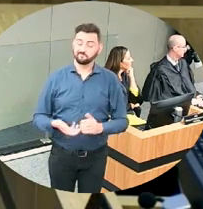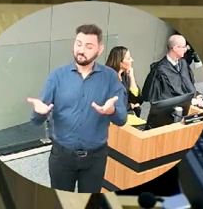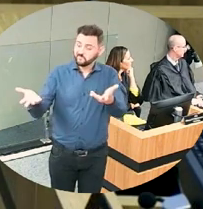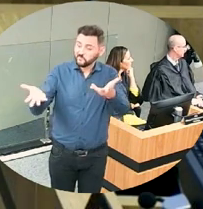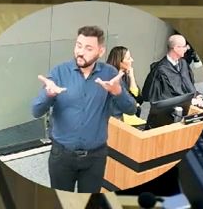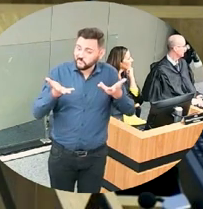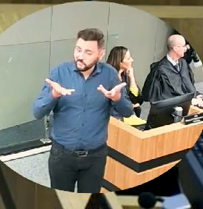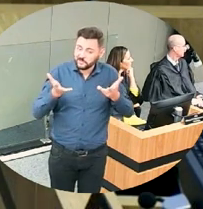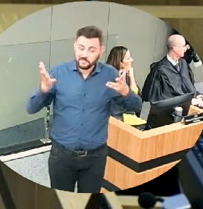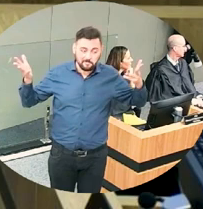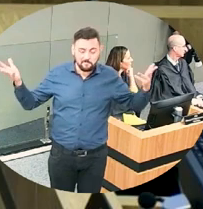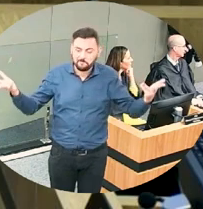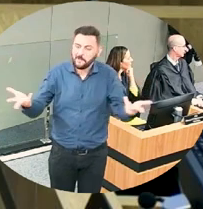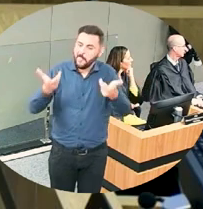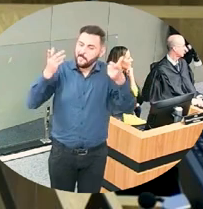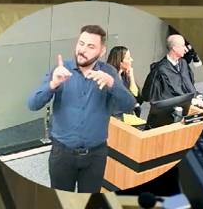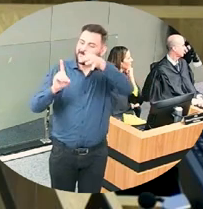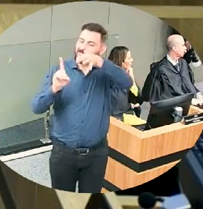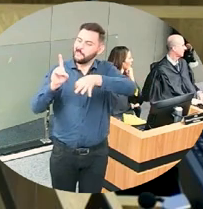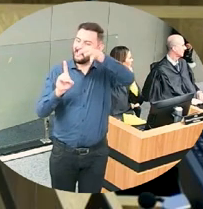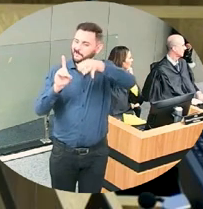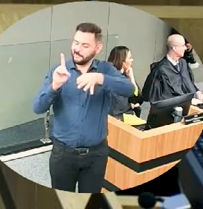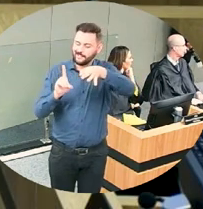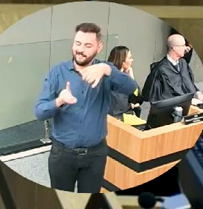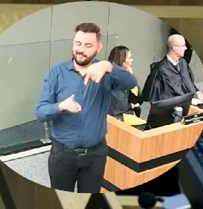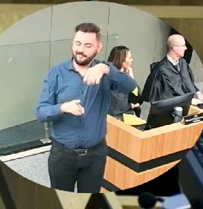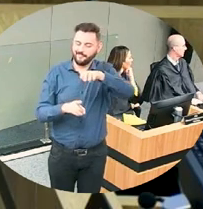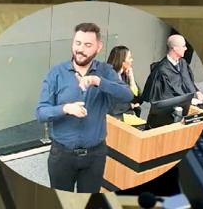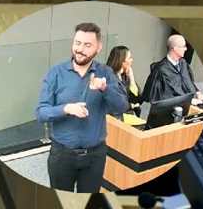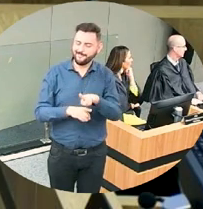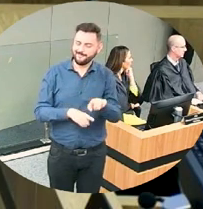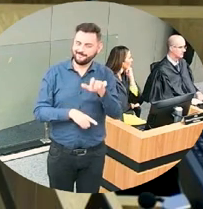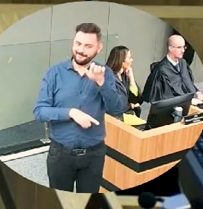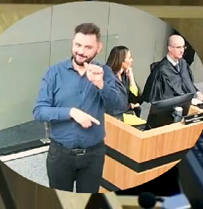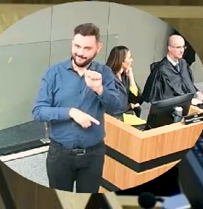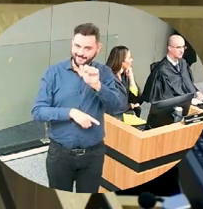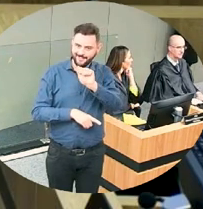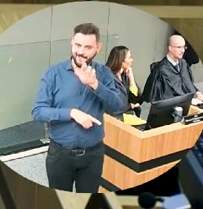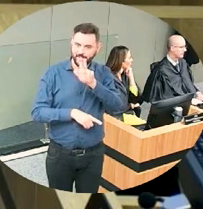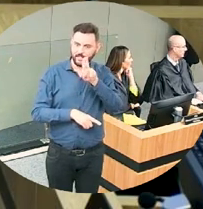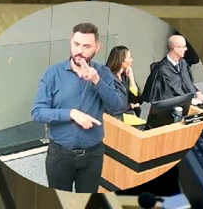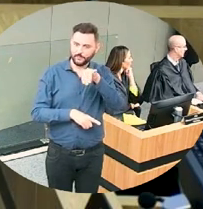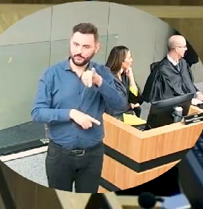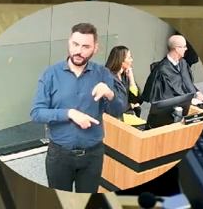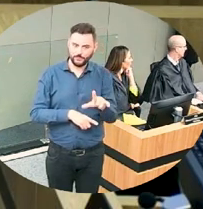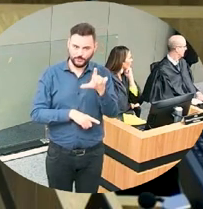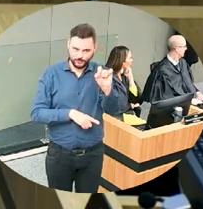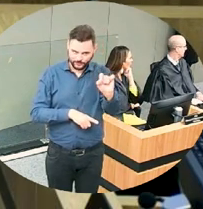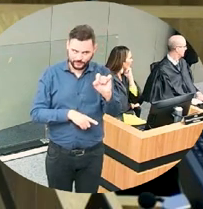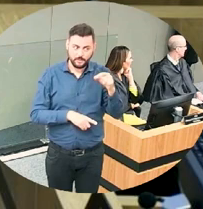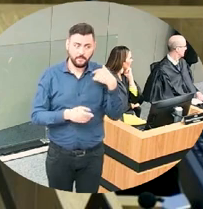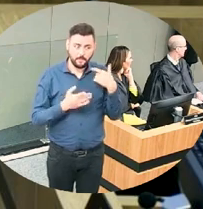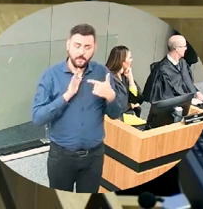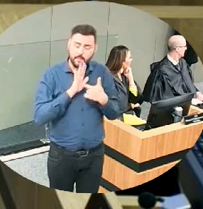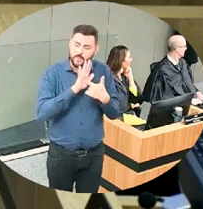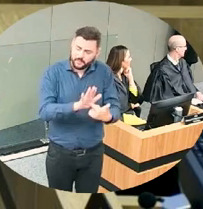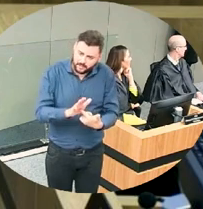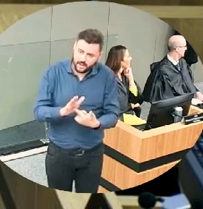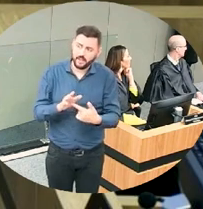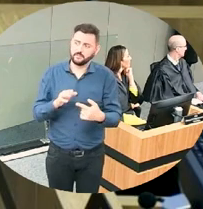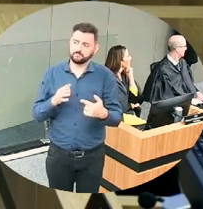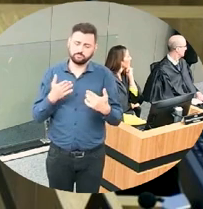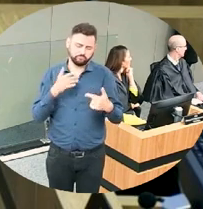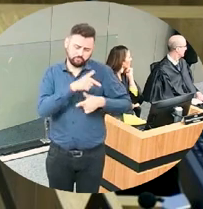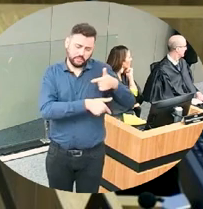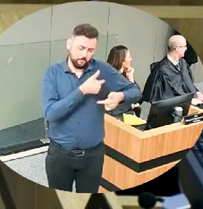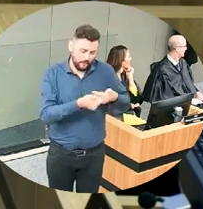convido a excelentíssima desembargadora Quésia de Araújo Duarte nies Gonzales para prestar o compromisso do